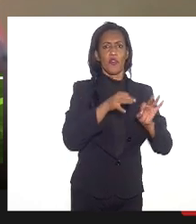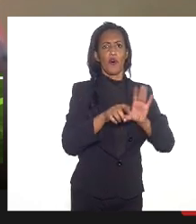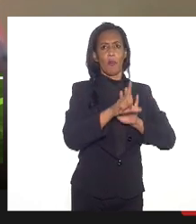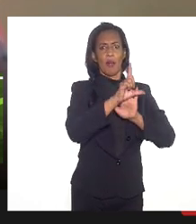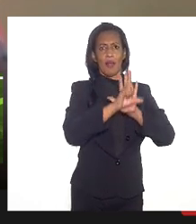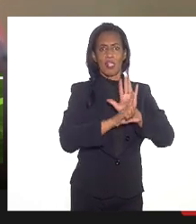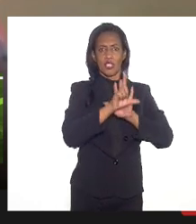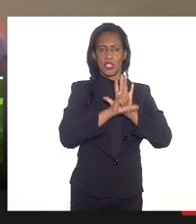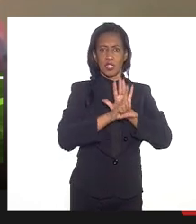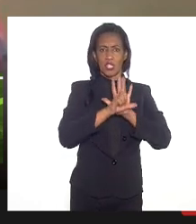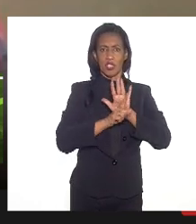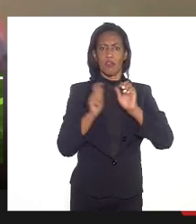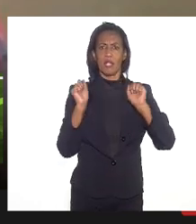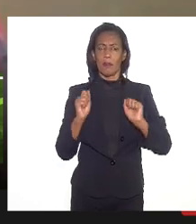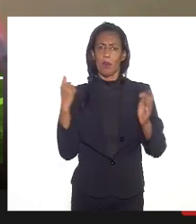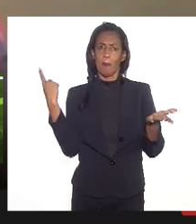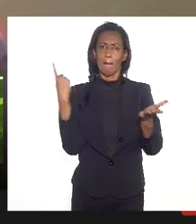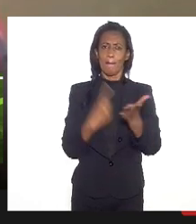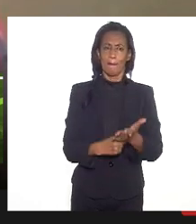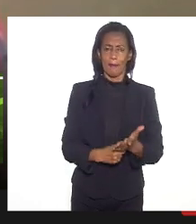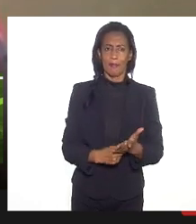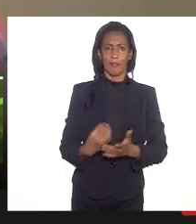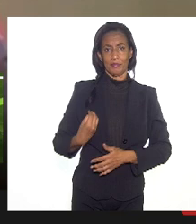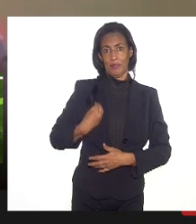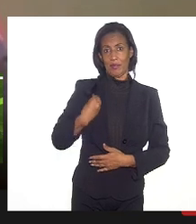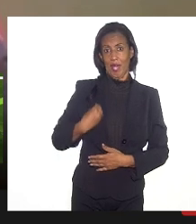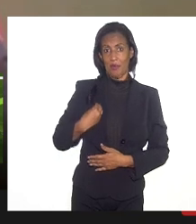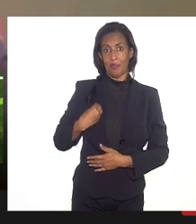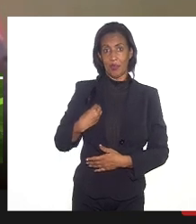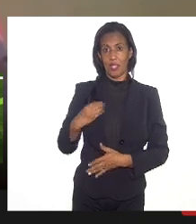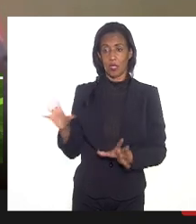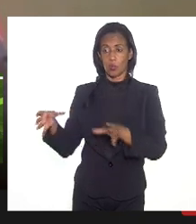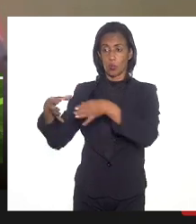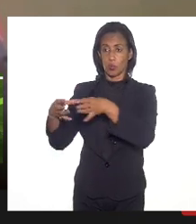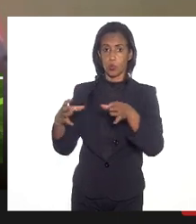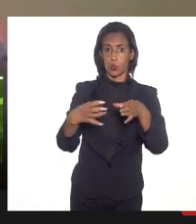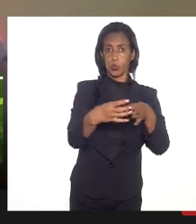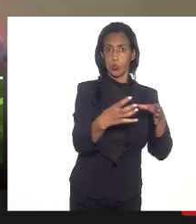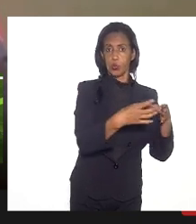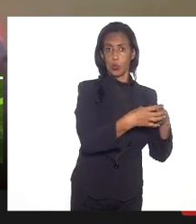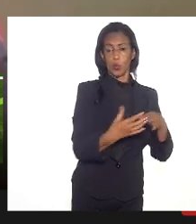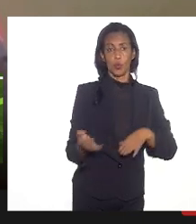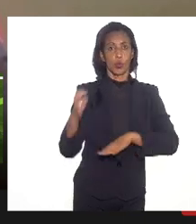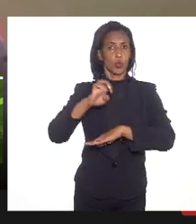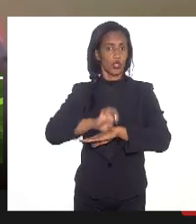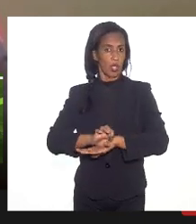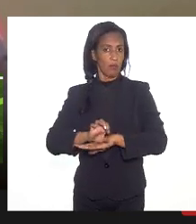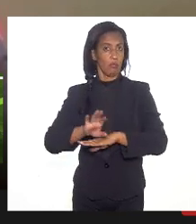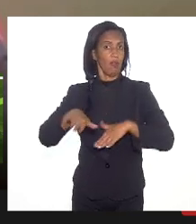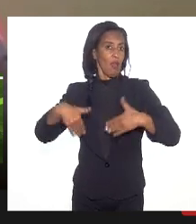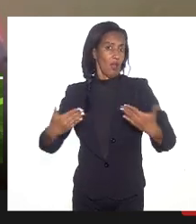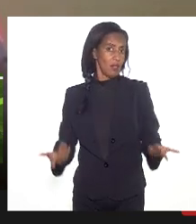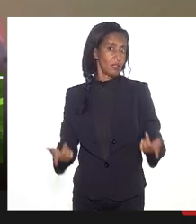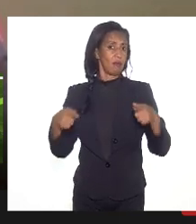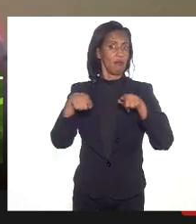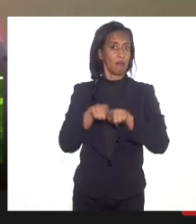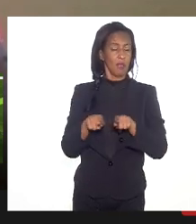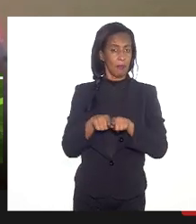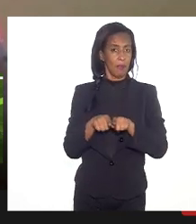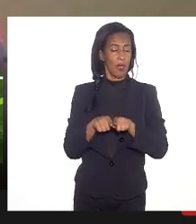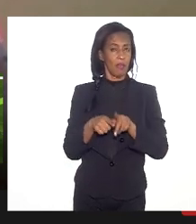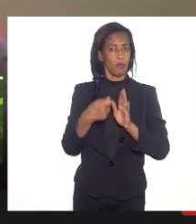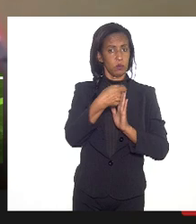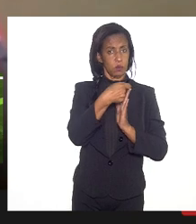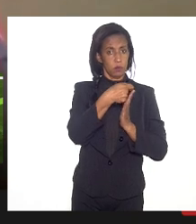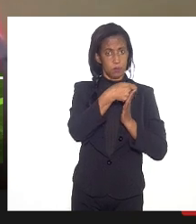possam impactar a vida dos quilombolas do Estado. Assim, também